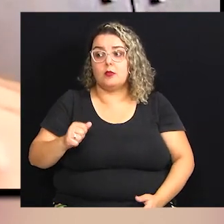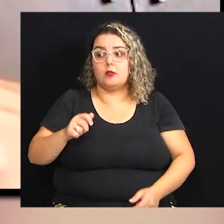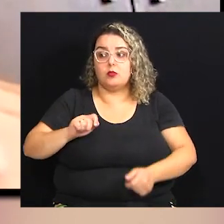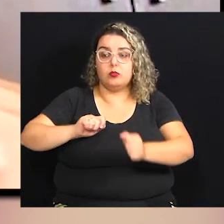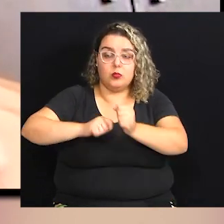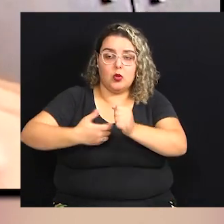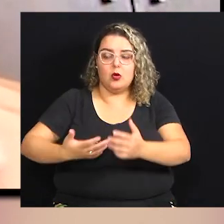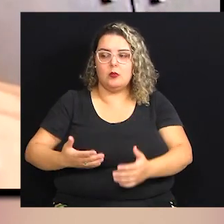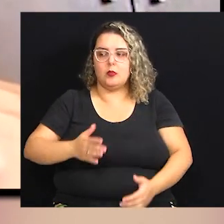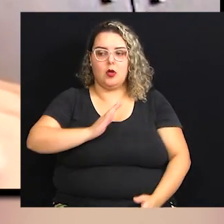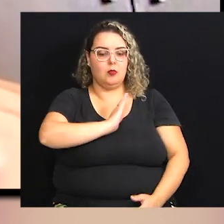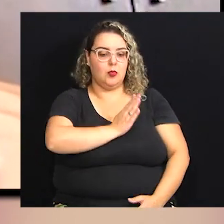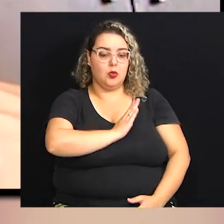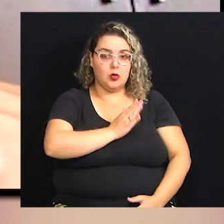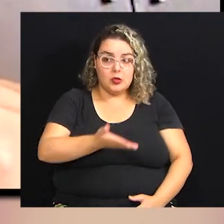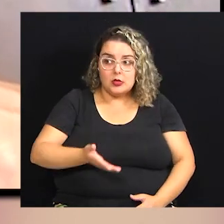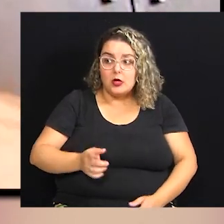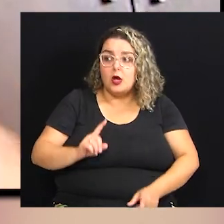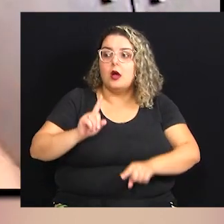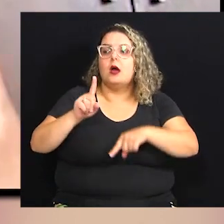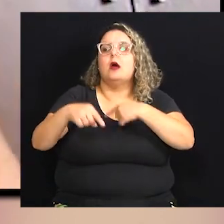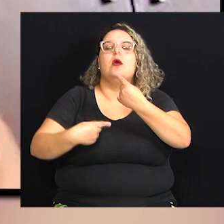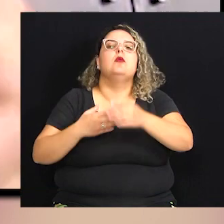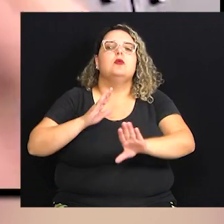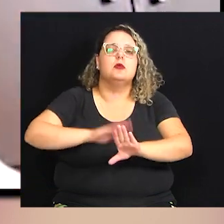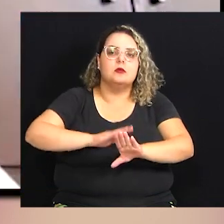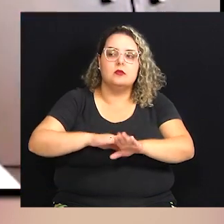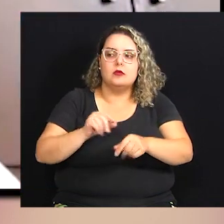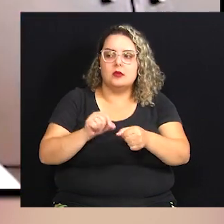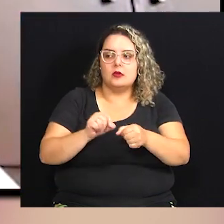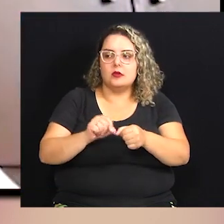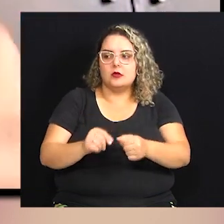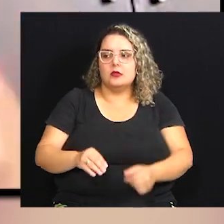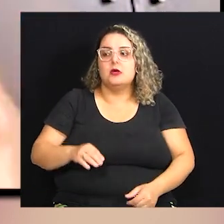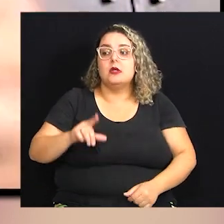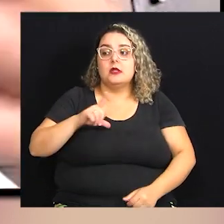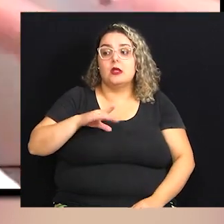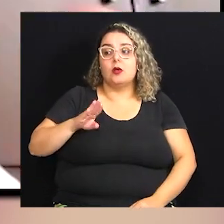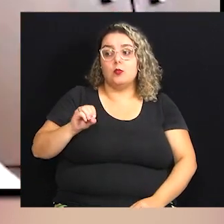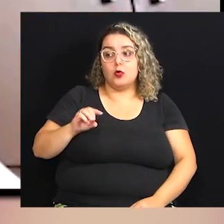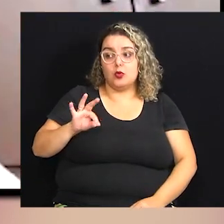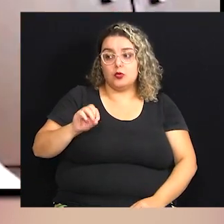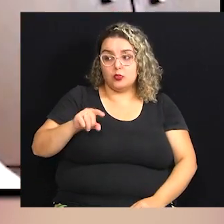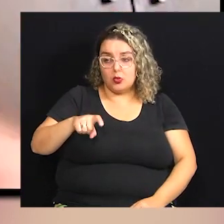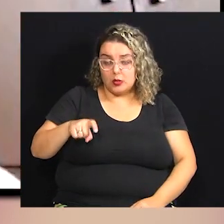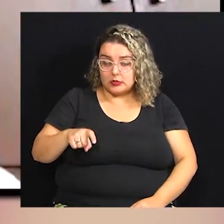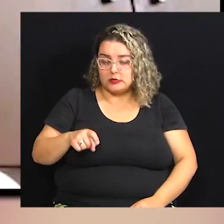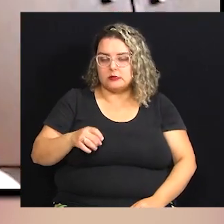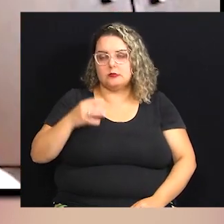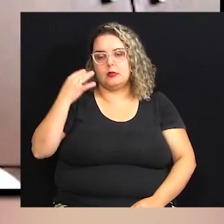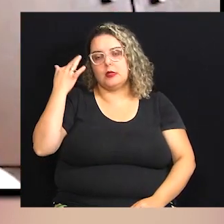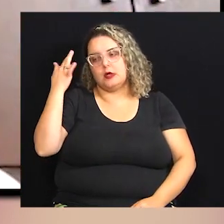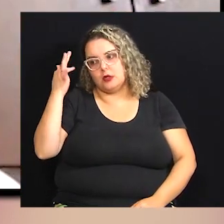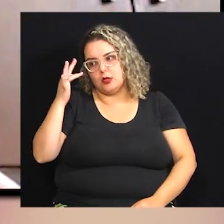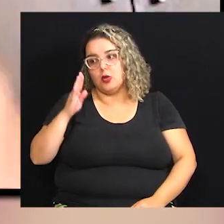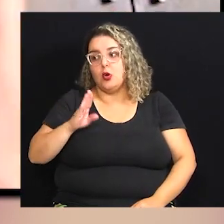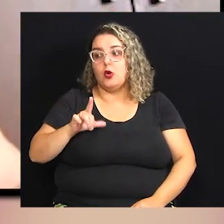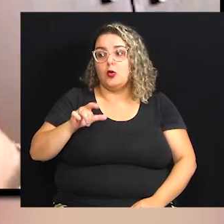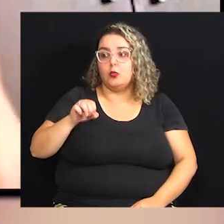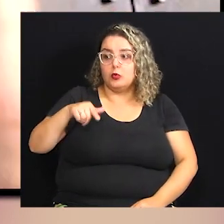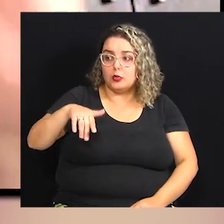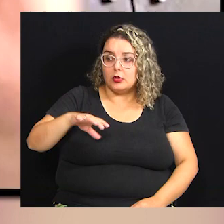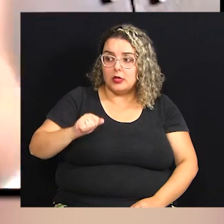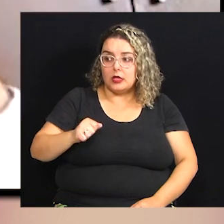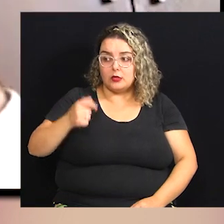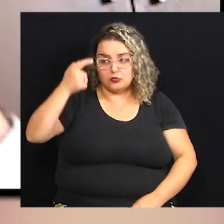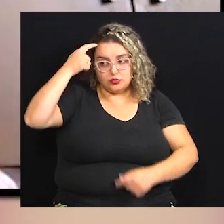são medicamentos para o coração. Aí outras medidas podem ser feitas. Existe botox também para dor de cabeça, existe